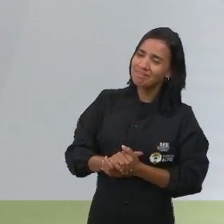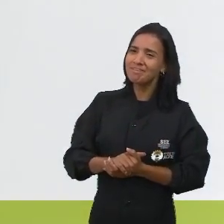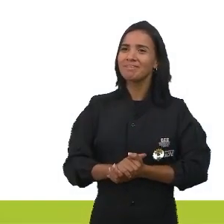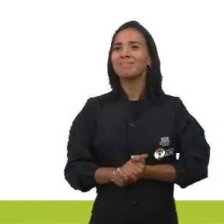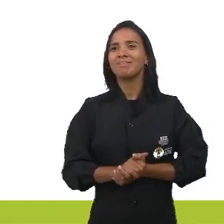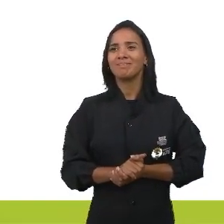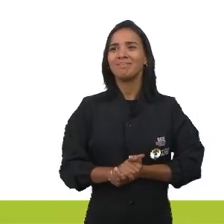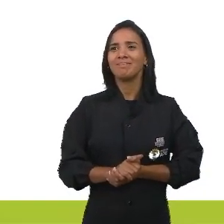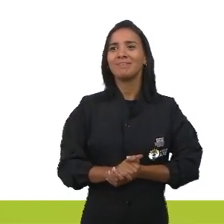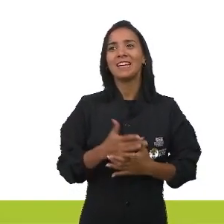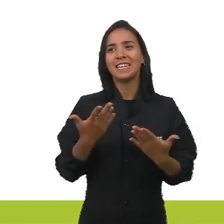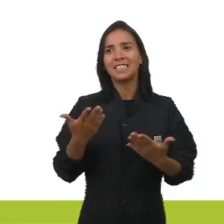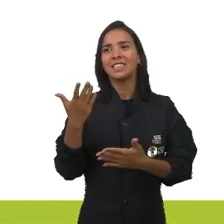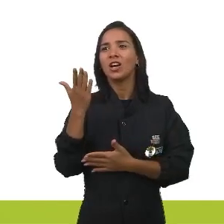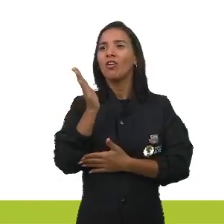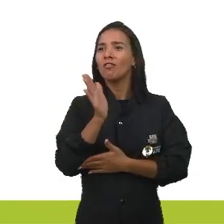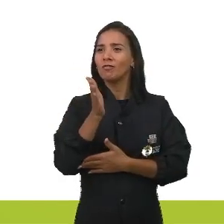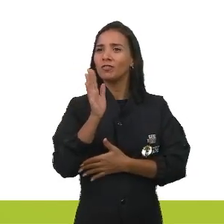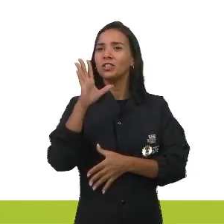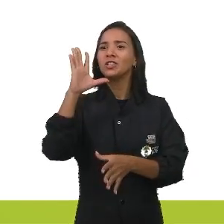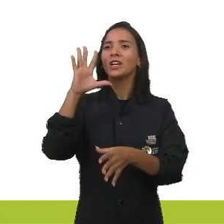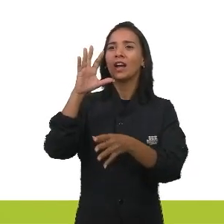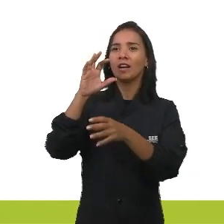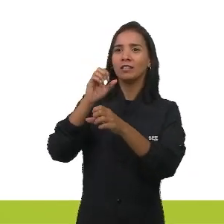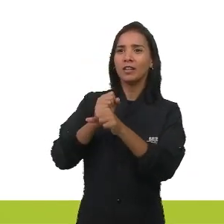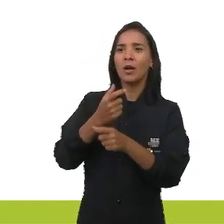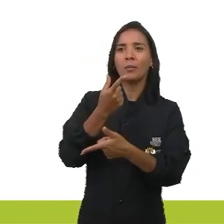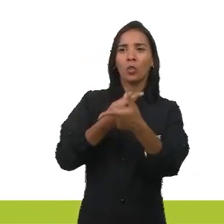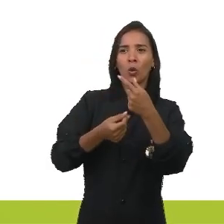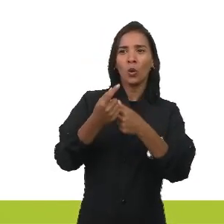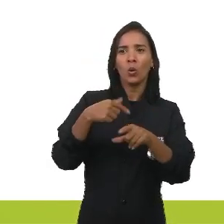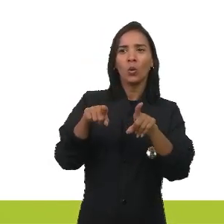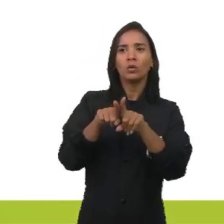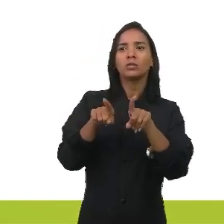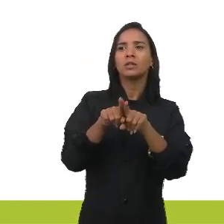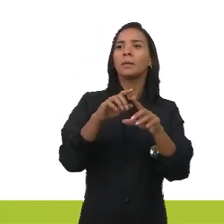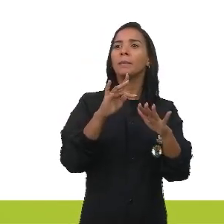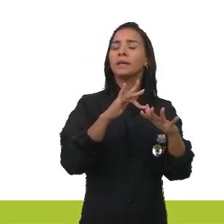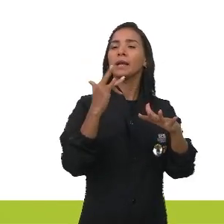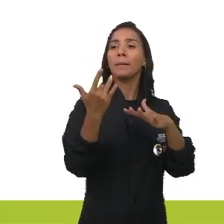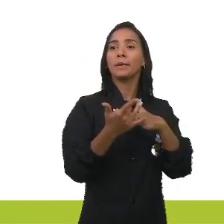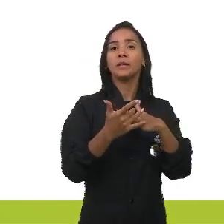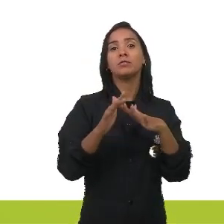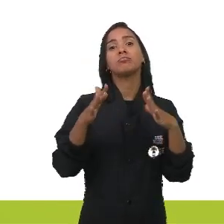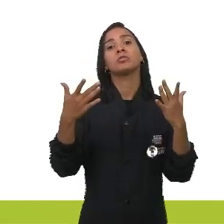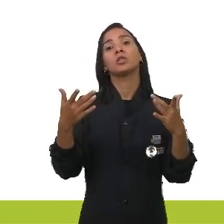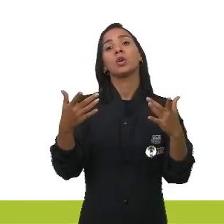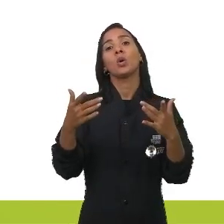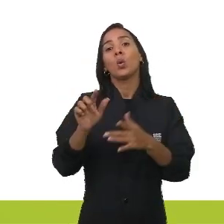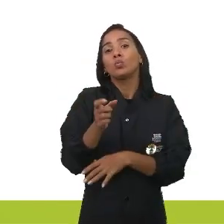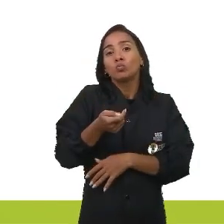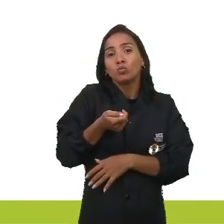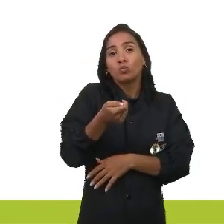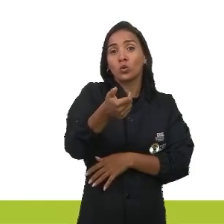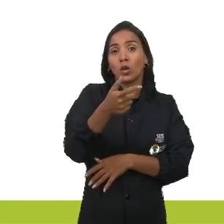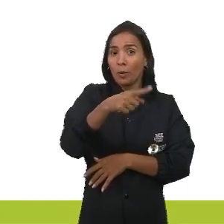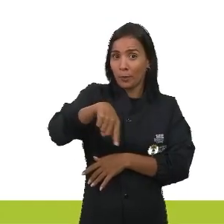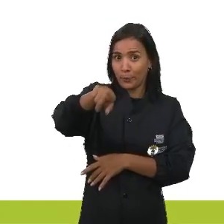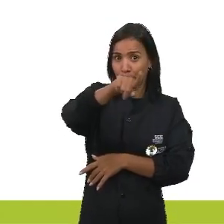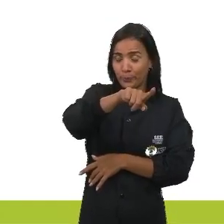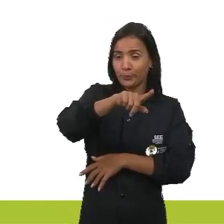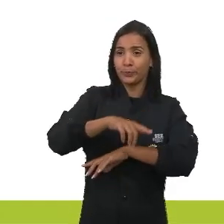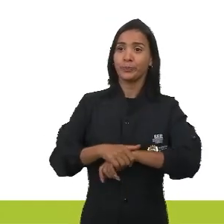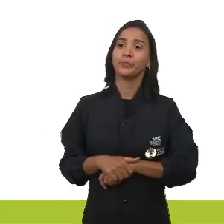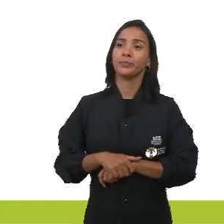Então tá, aqui já falamos do lucro, já falamos do poder da mídia, e temos aqui uma dicasinha rápida, só para fazer uma correlação